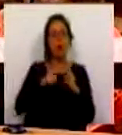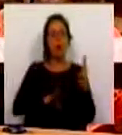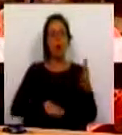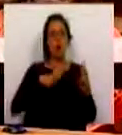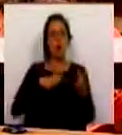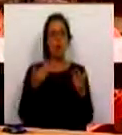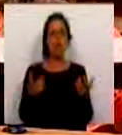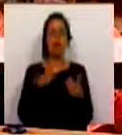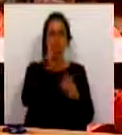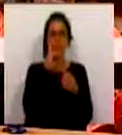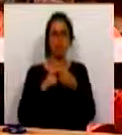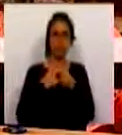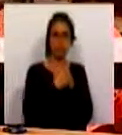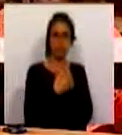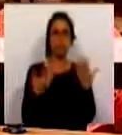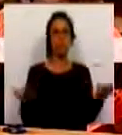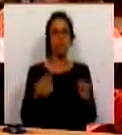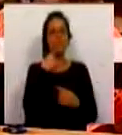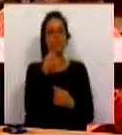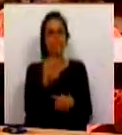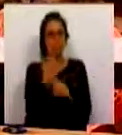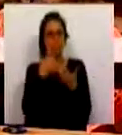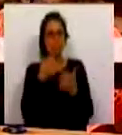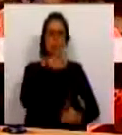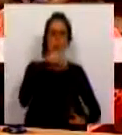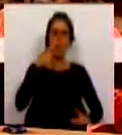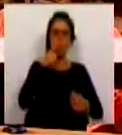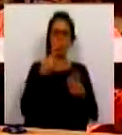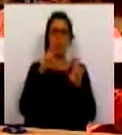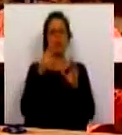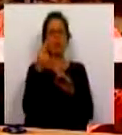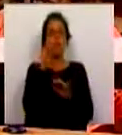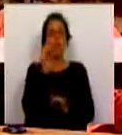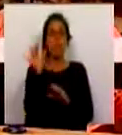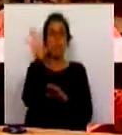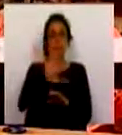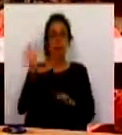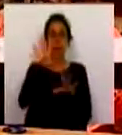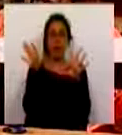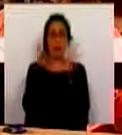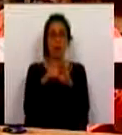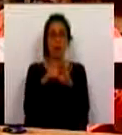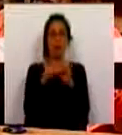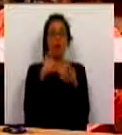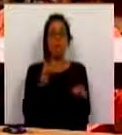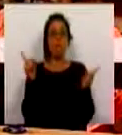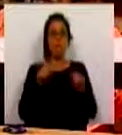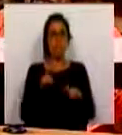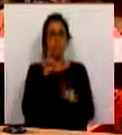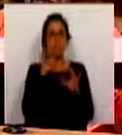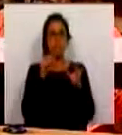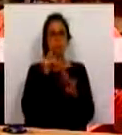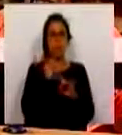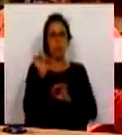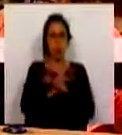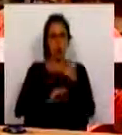confiança entre os Estados-membros. Saliente-se também o compromisso do completamento da União Bancária, particularmente com o estabelecimento do Seguro Europeu